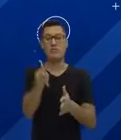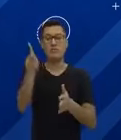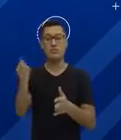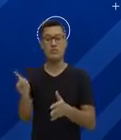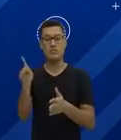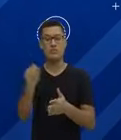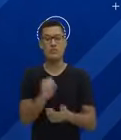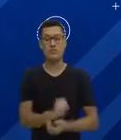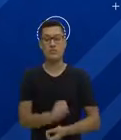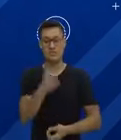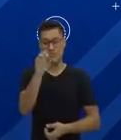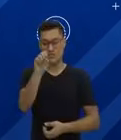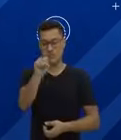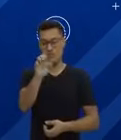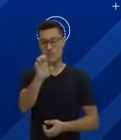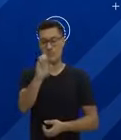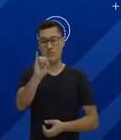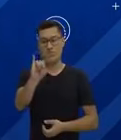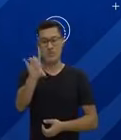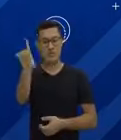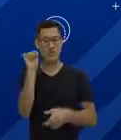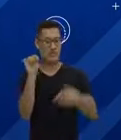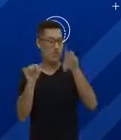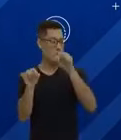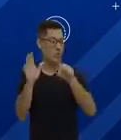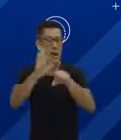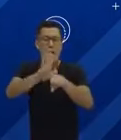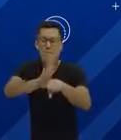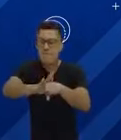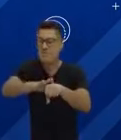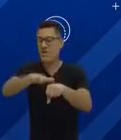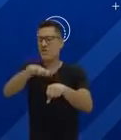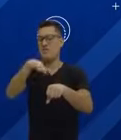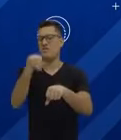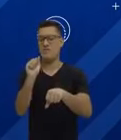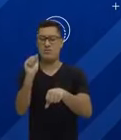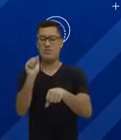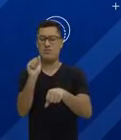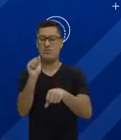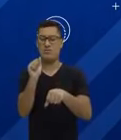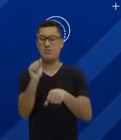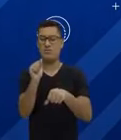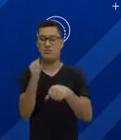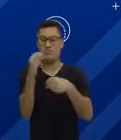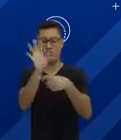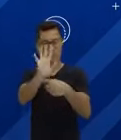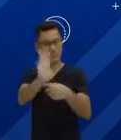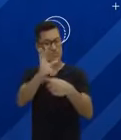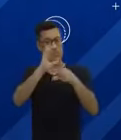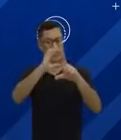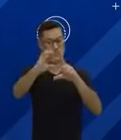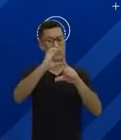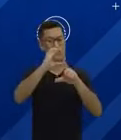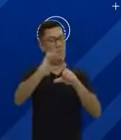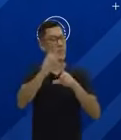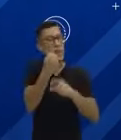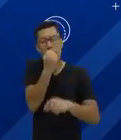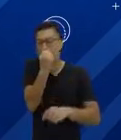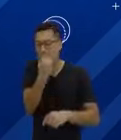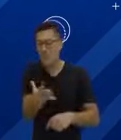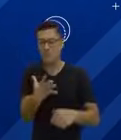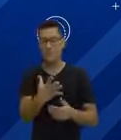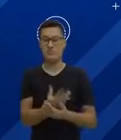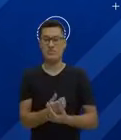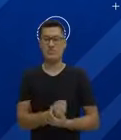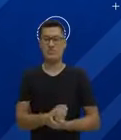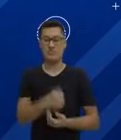SEI, escolhessem as melhores aulas, tá certo? E que serão transmitidas pela TV Cultura com exclusividade para